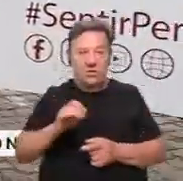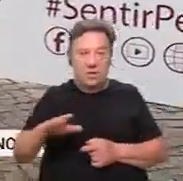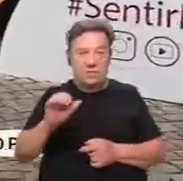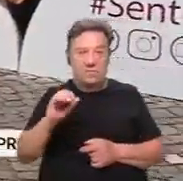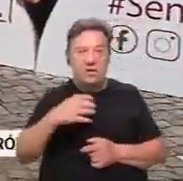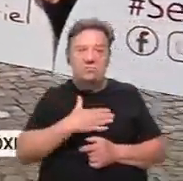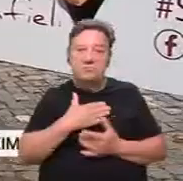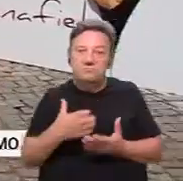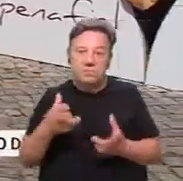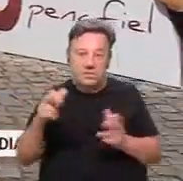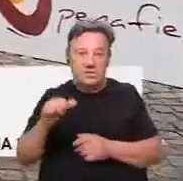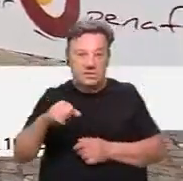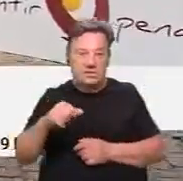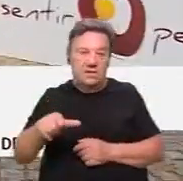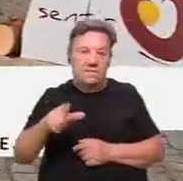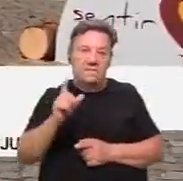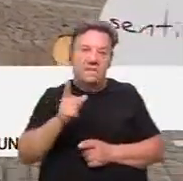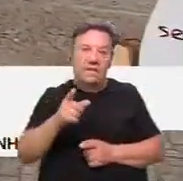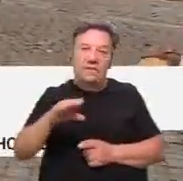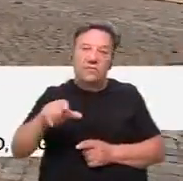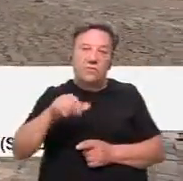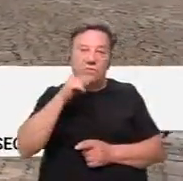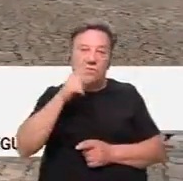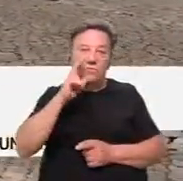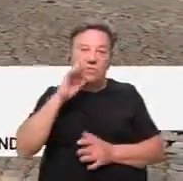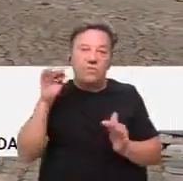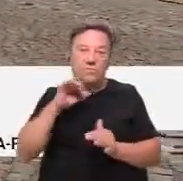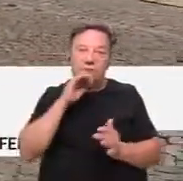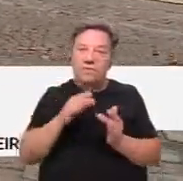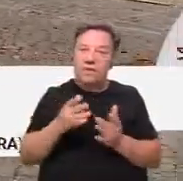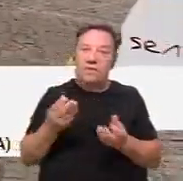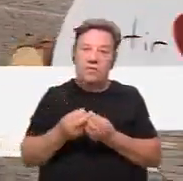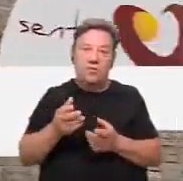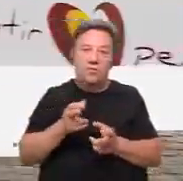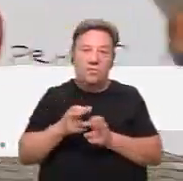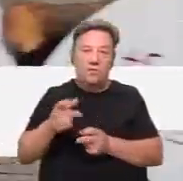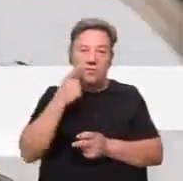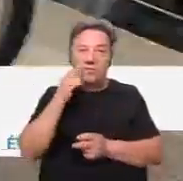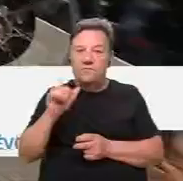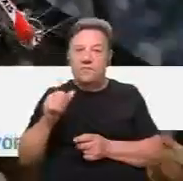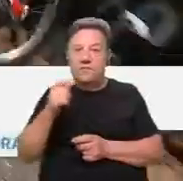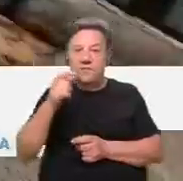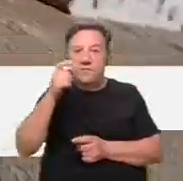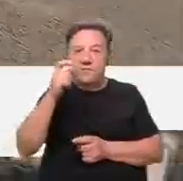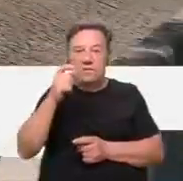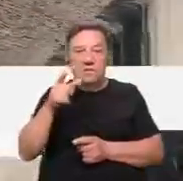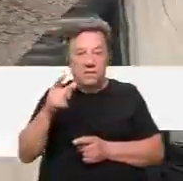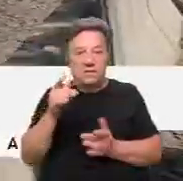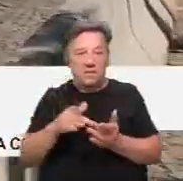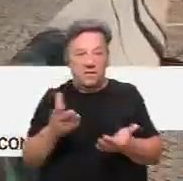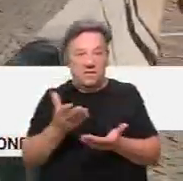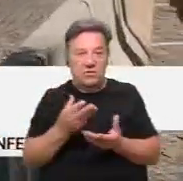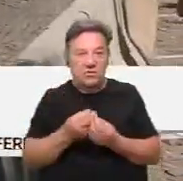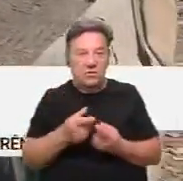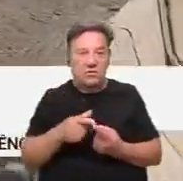Sim, a fan zone é o local onde o público pode interagir com os pilotos, conhecer os seus ídolos, e eles interagirem com os